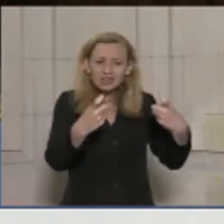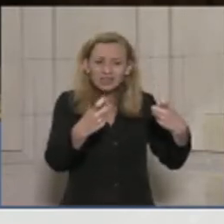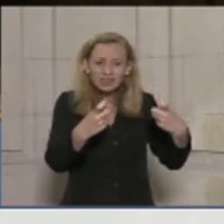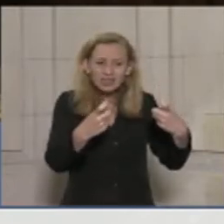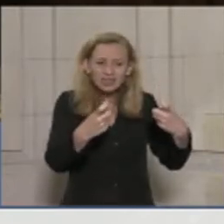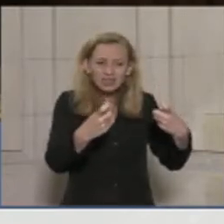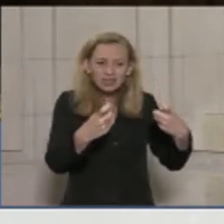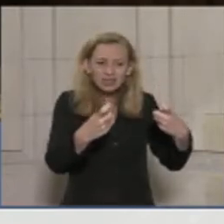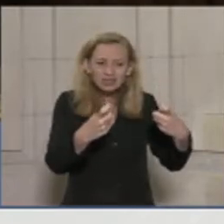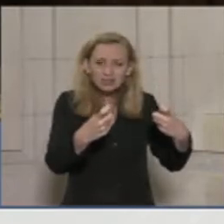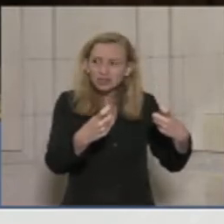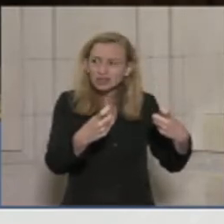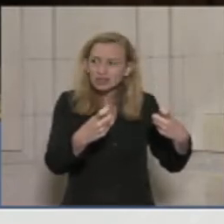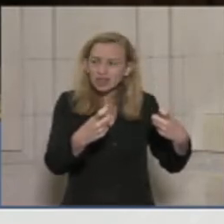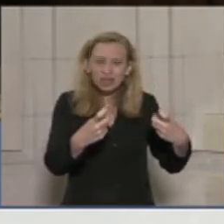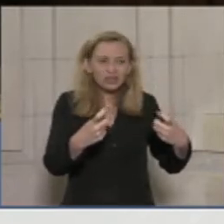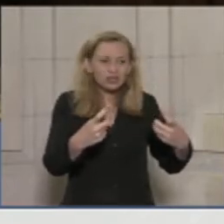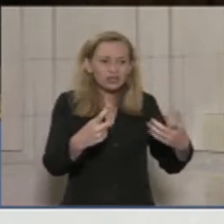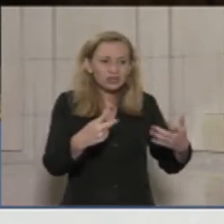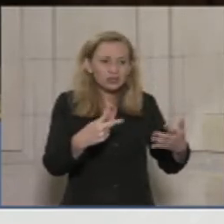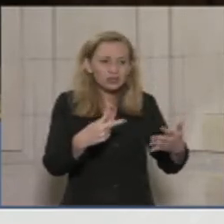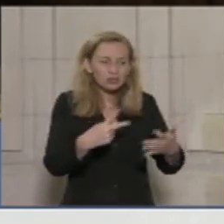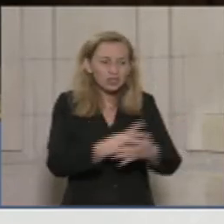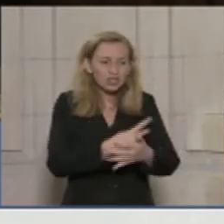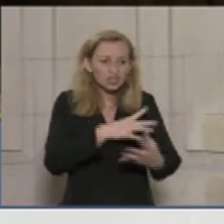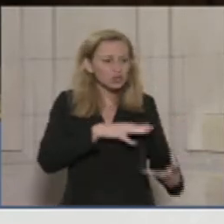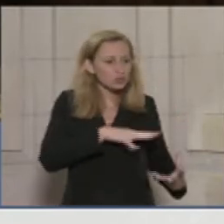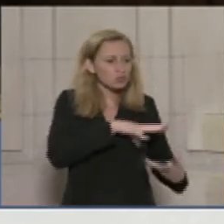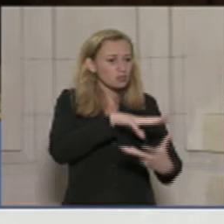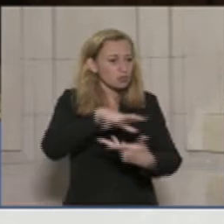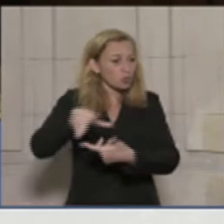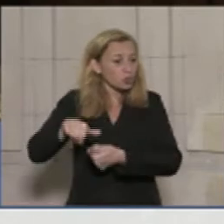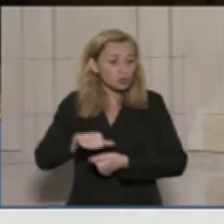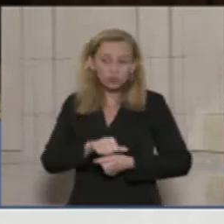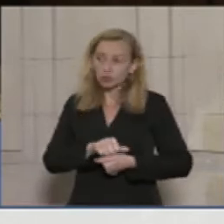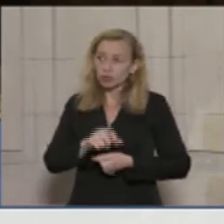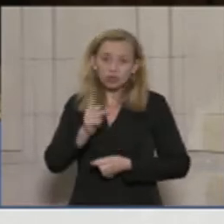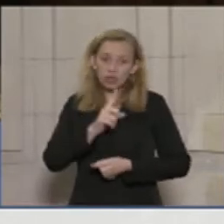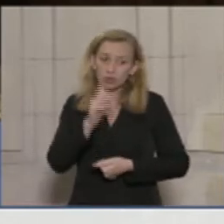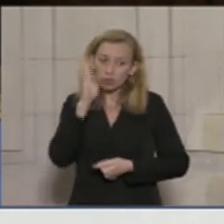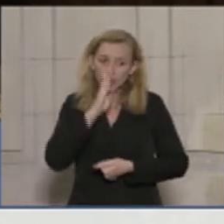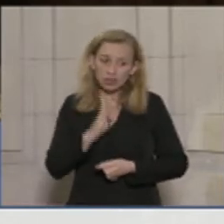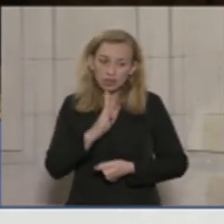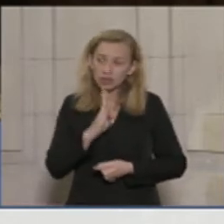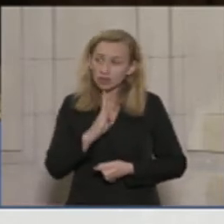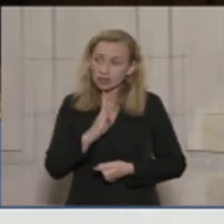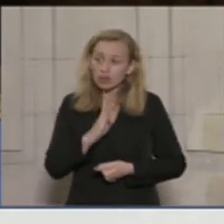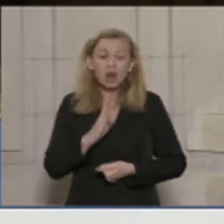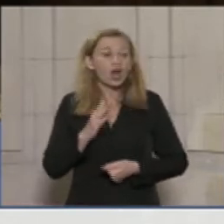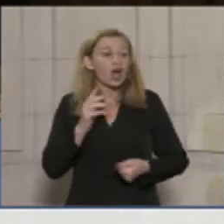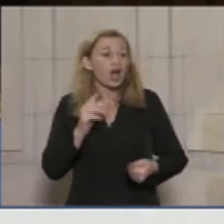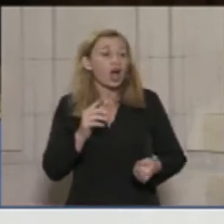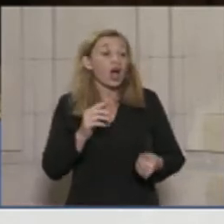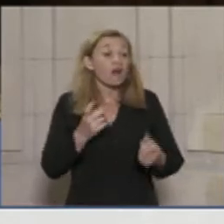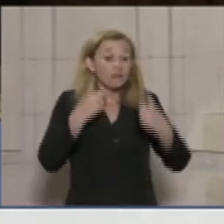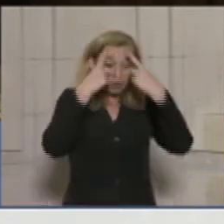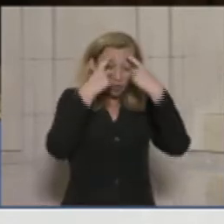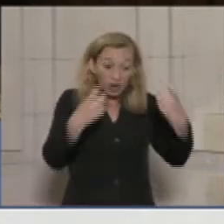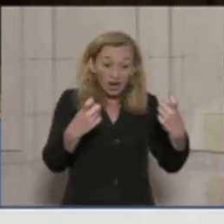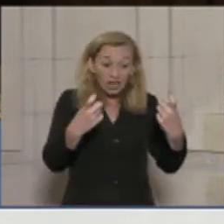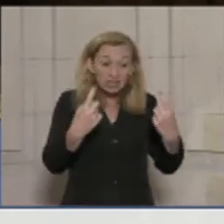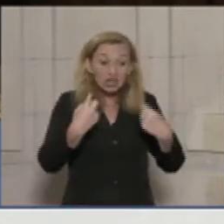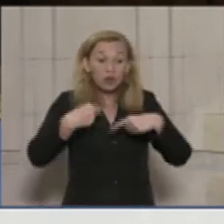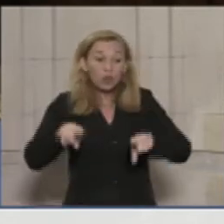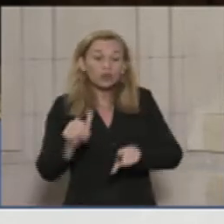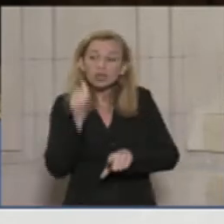se institucionalizando, não só no Brasil, mas no mundo todo, que é uma violência contra a mulher, deputado,